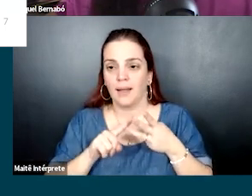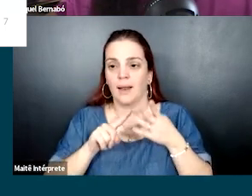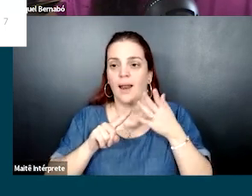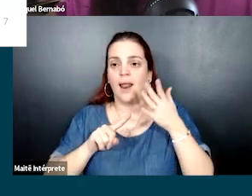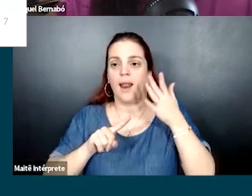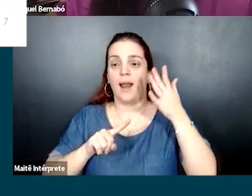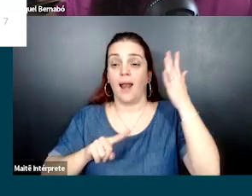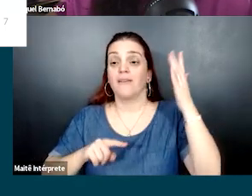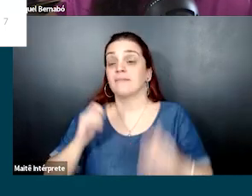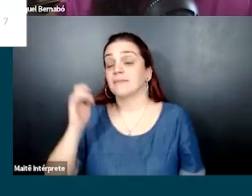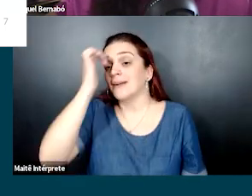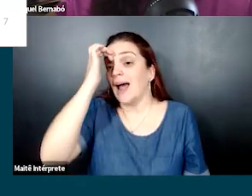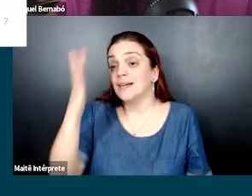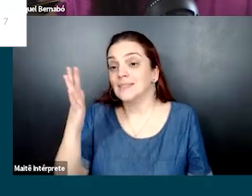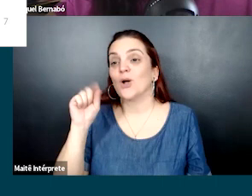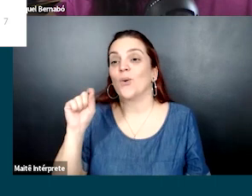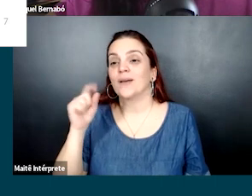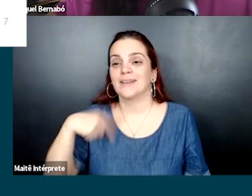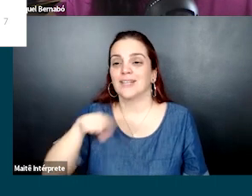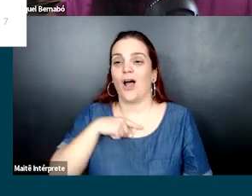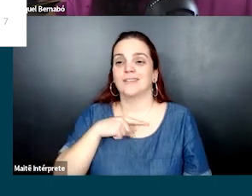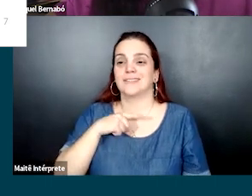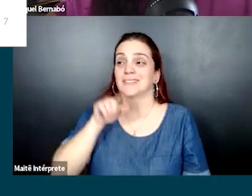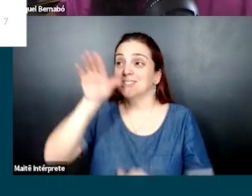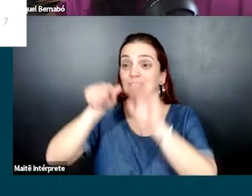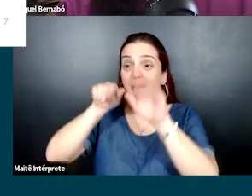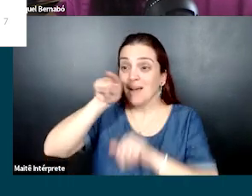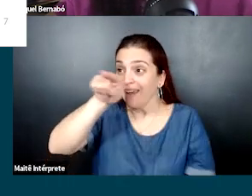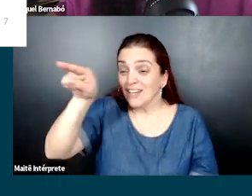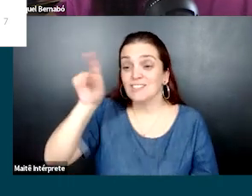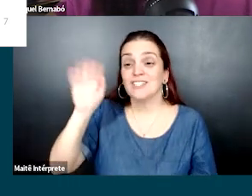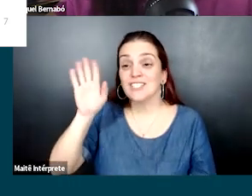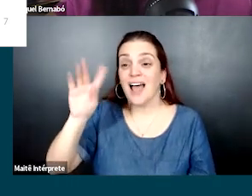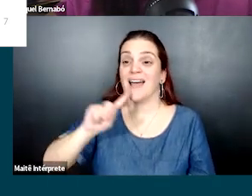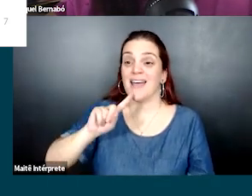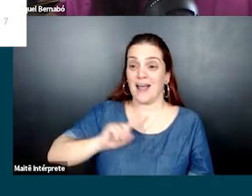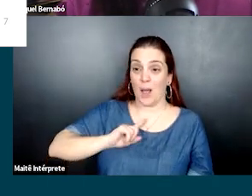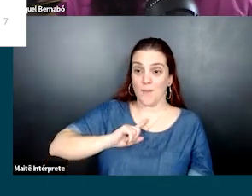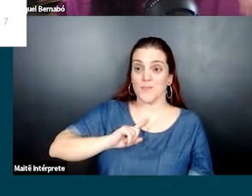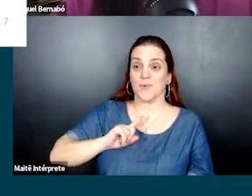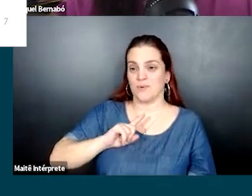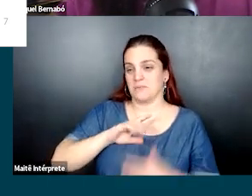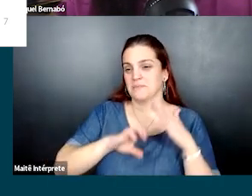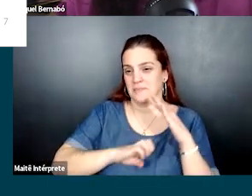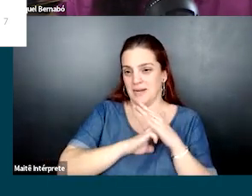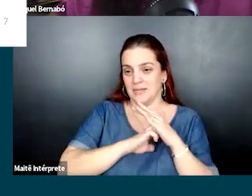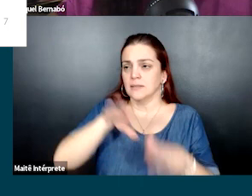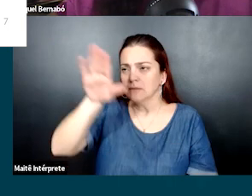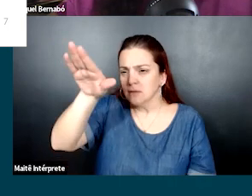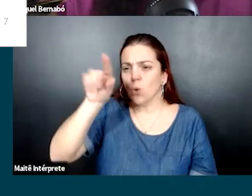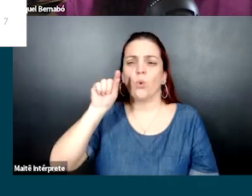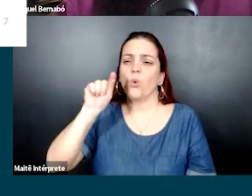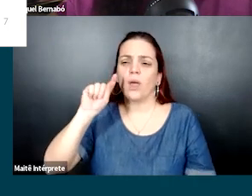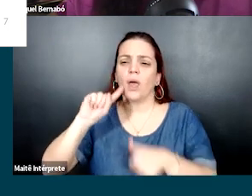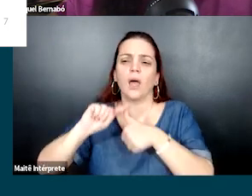acessibilidade. E aí isso facilitou muito o processo, porque a gente conseguiu recrutar essas próprias pessoas, pessoas que já tinham entrado em contato com a